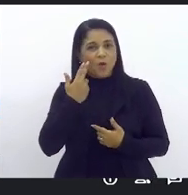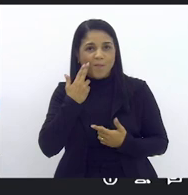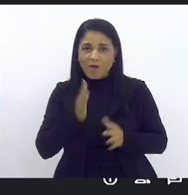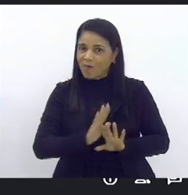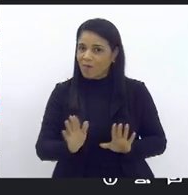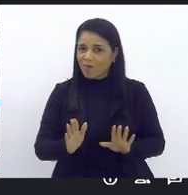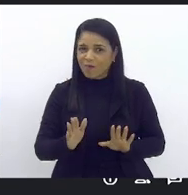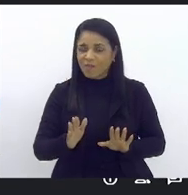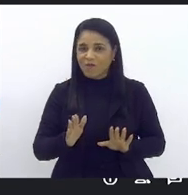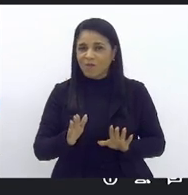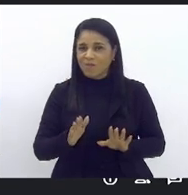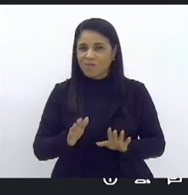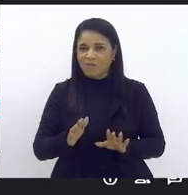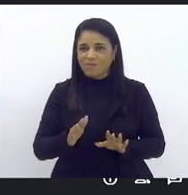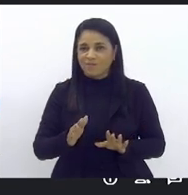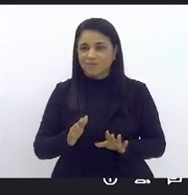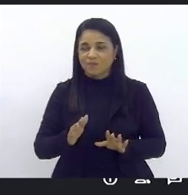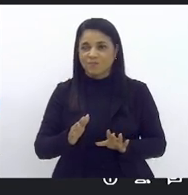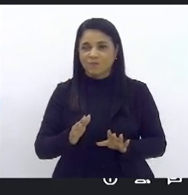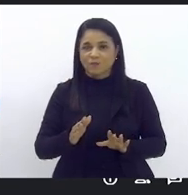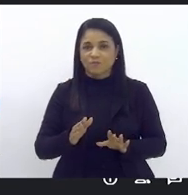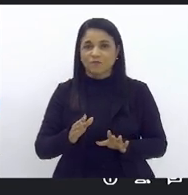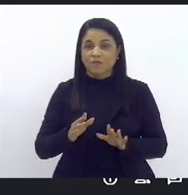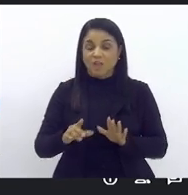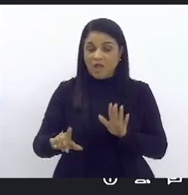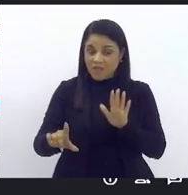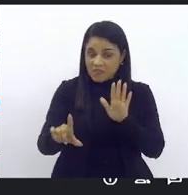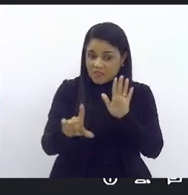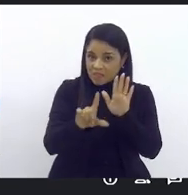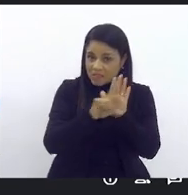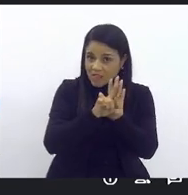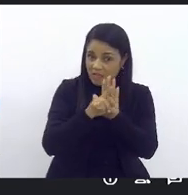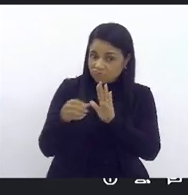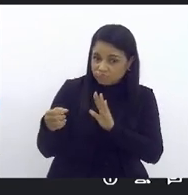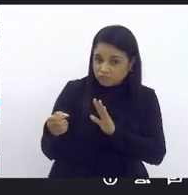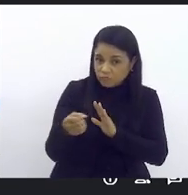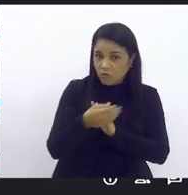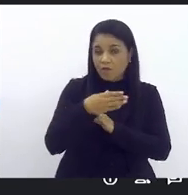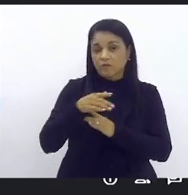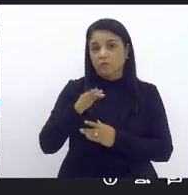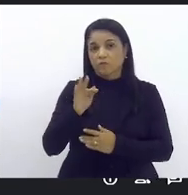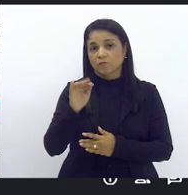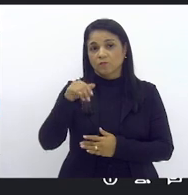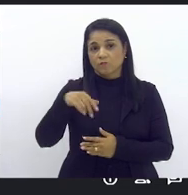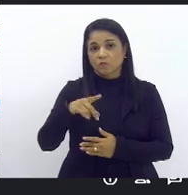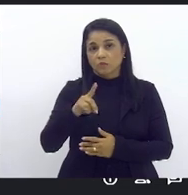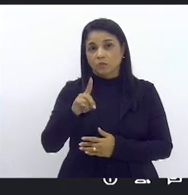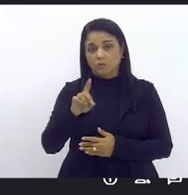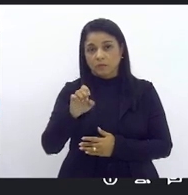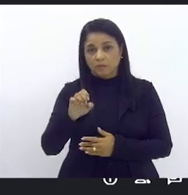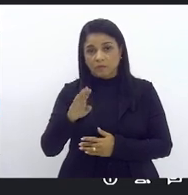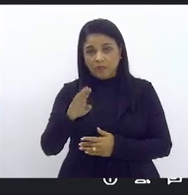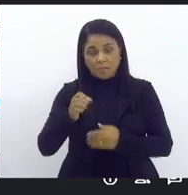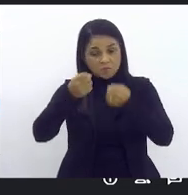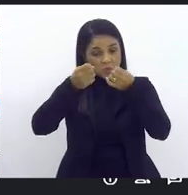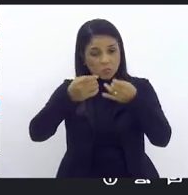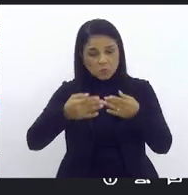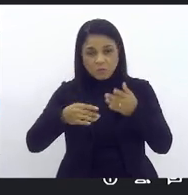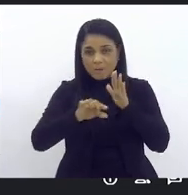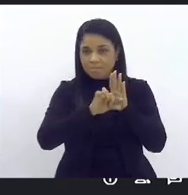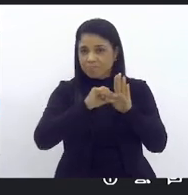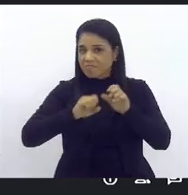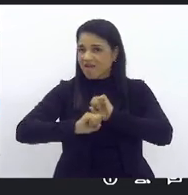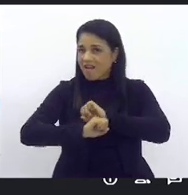expressa. A nova lei do Fundeb não revogou expressamente a lei do piso, tá? Bem no seu